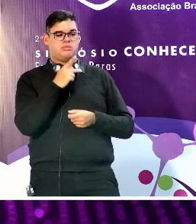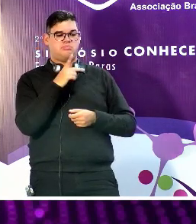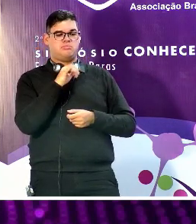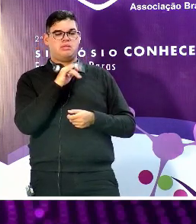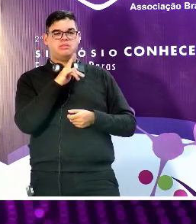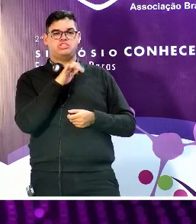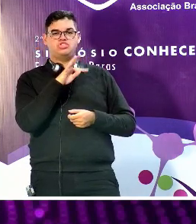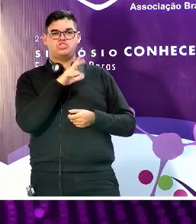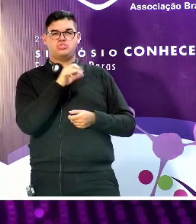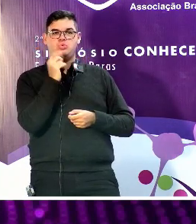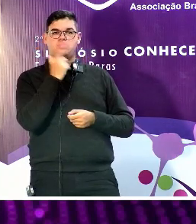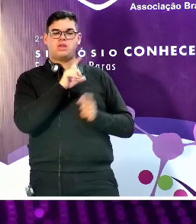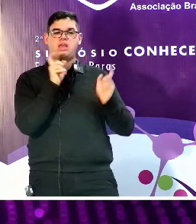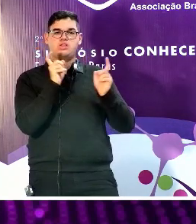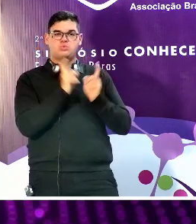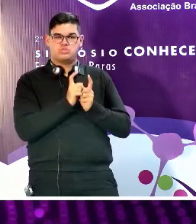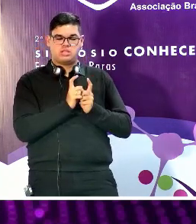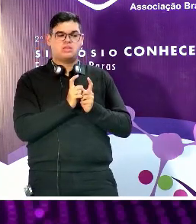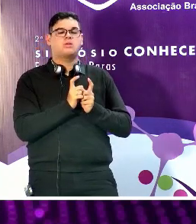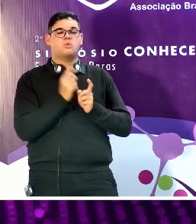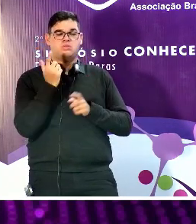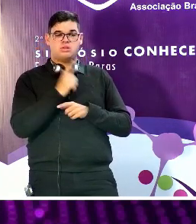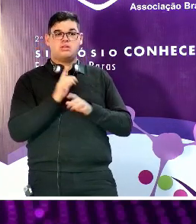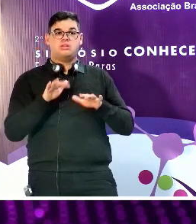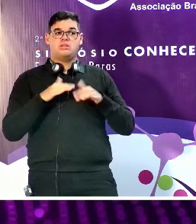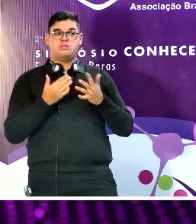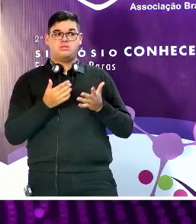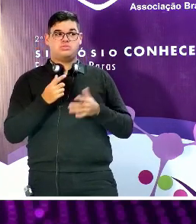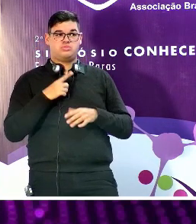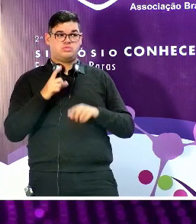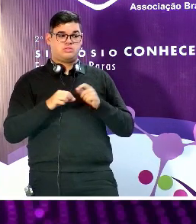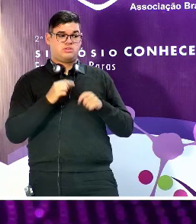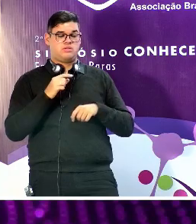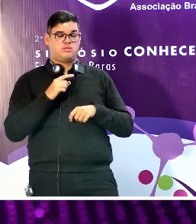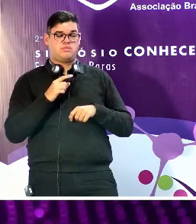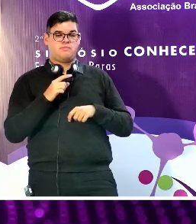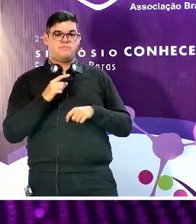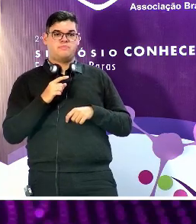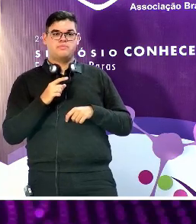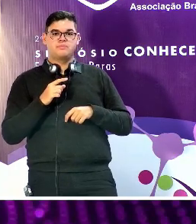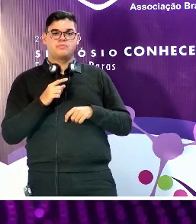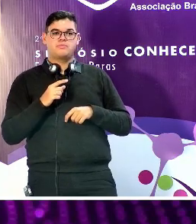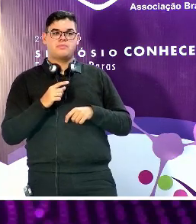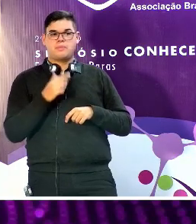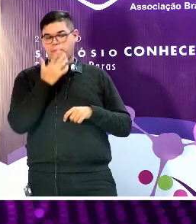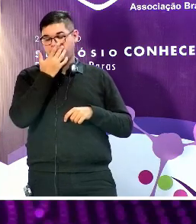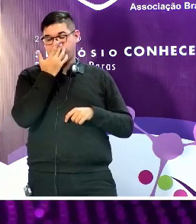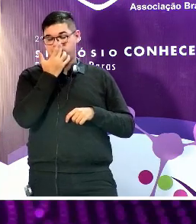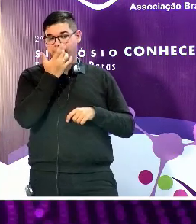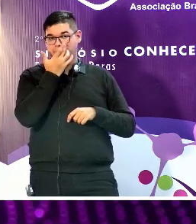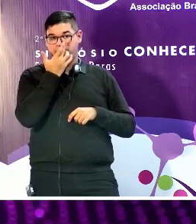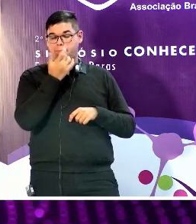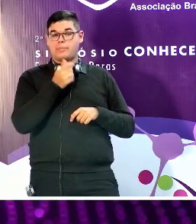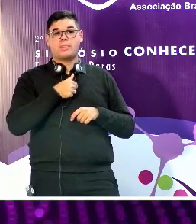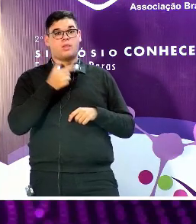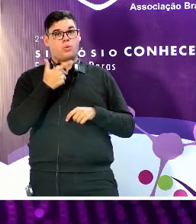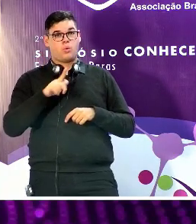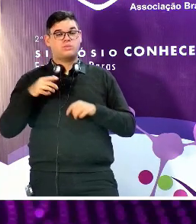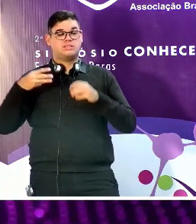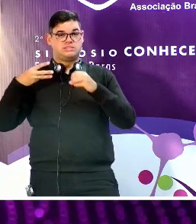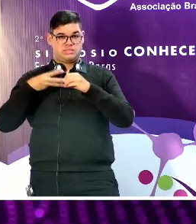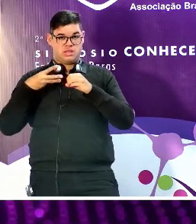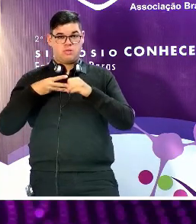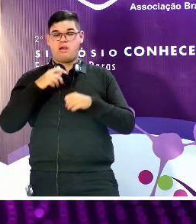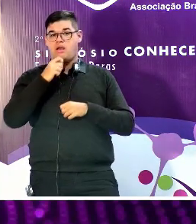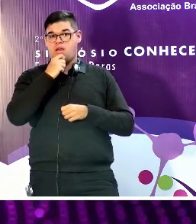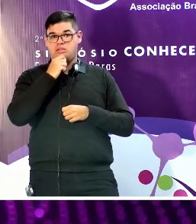diminuir esse processo inflamatório. Então, a gente tinha uma redução dos mediadores inflamatórios, e algumas células que estão